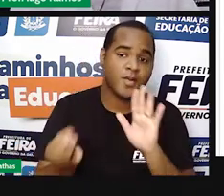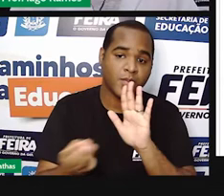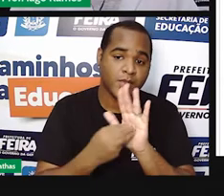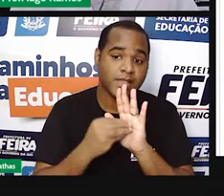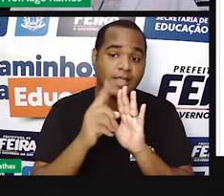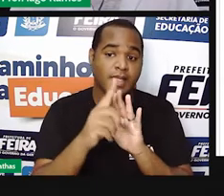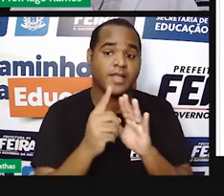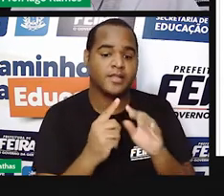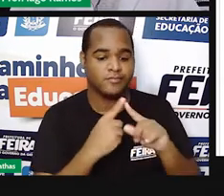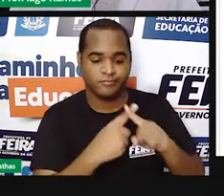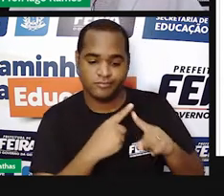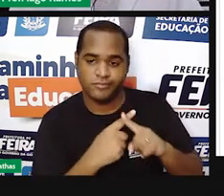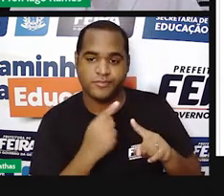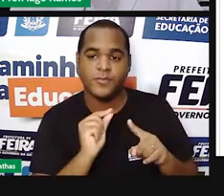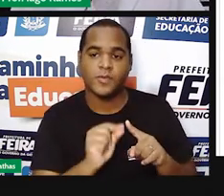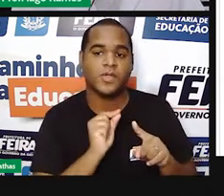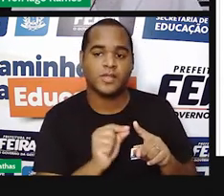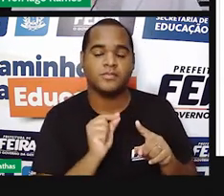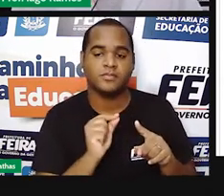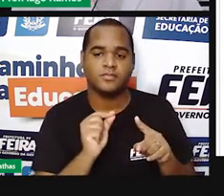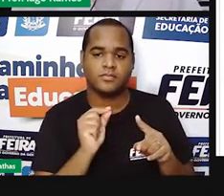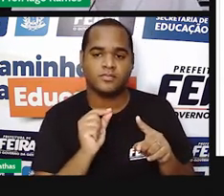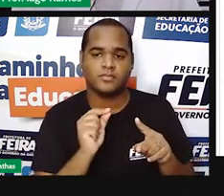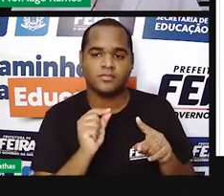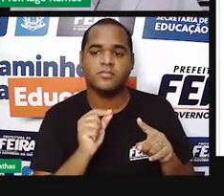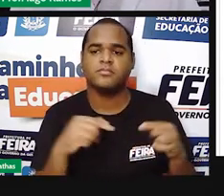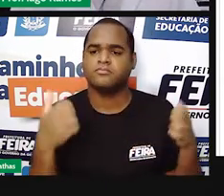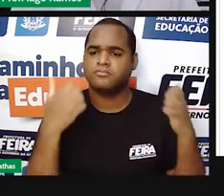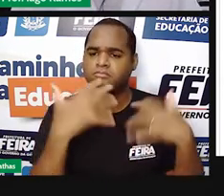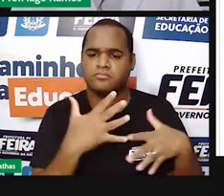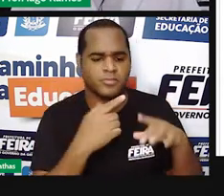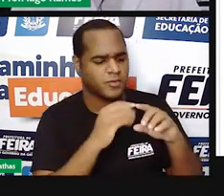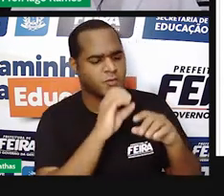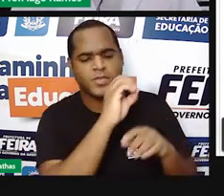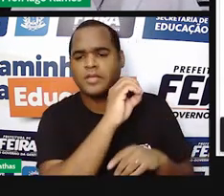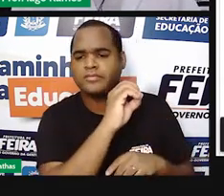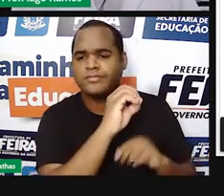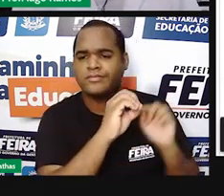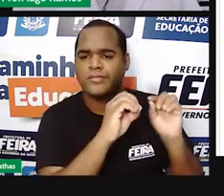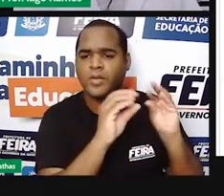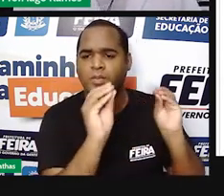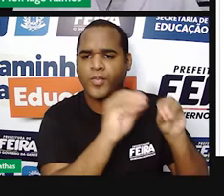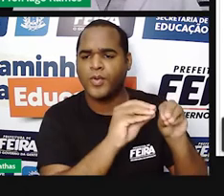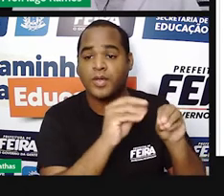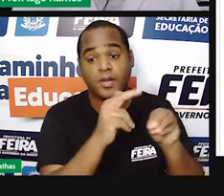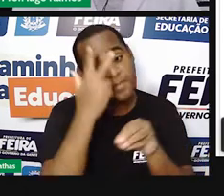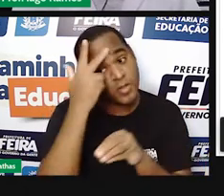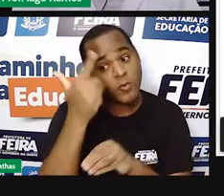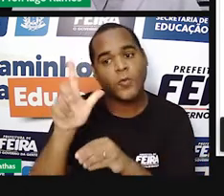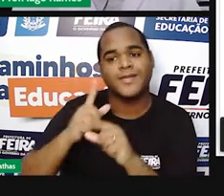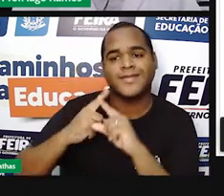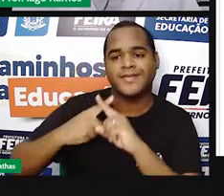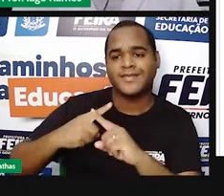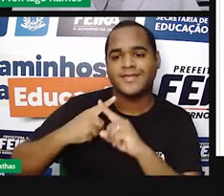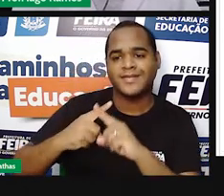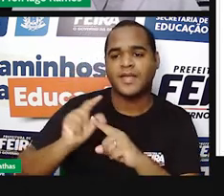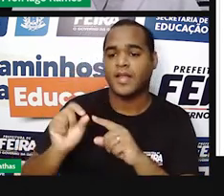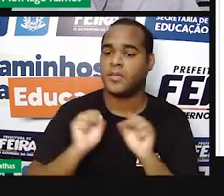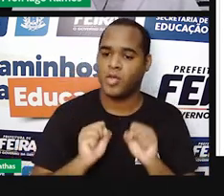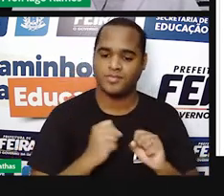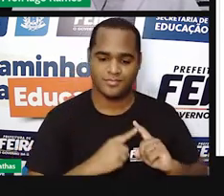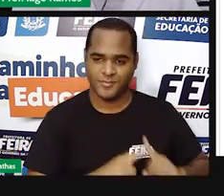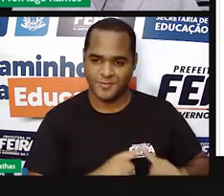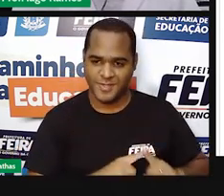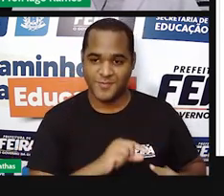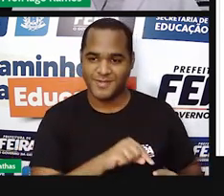circo Zinho aqui ó seu colocar esse círculo Zinho aqui a pessoa que está usando X ela pode